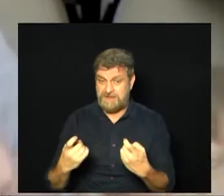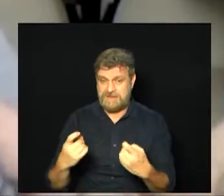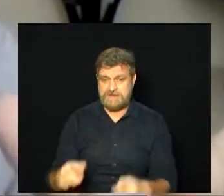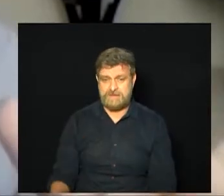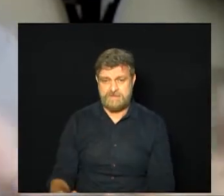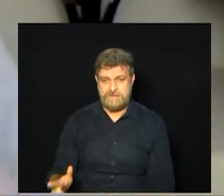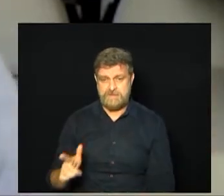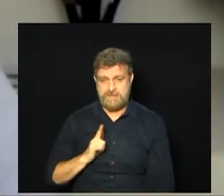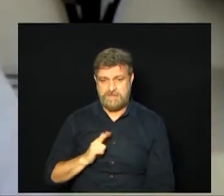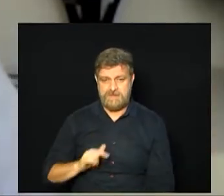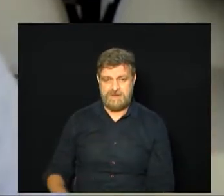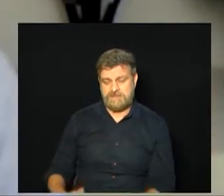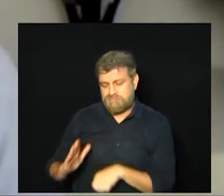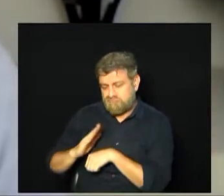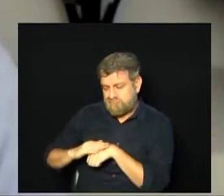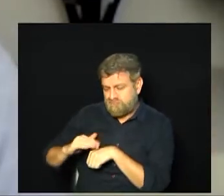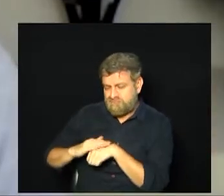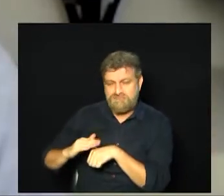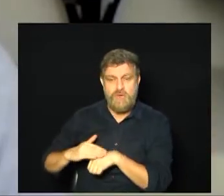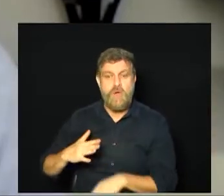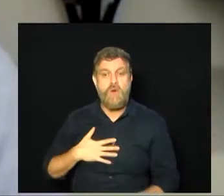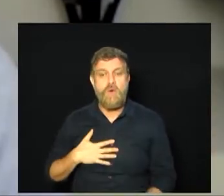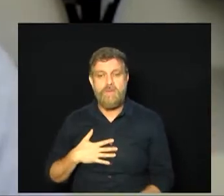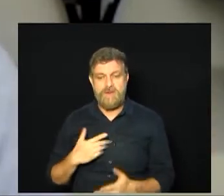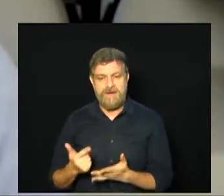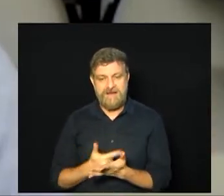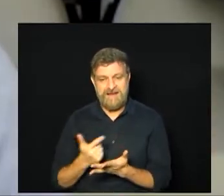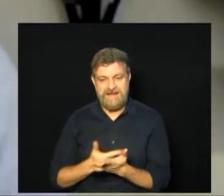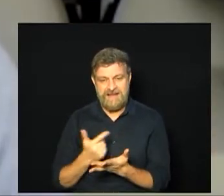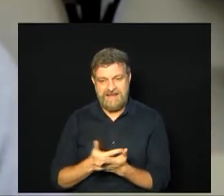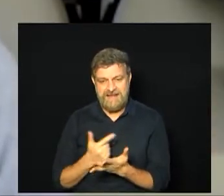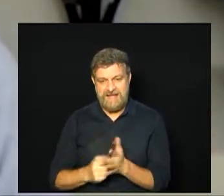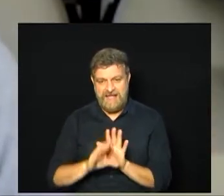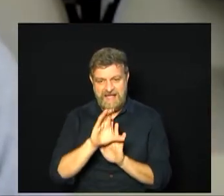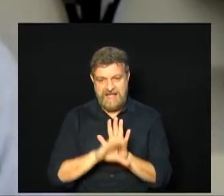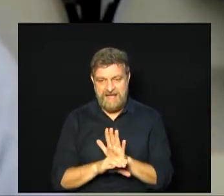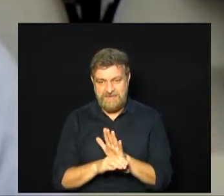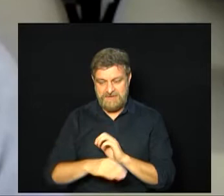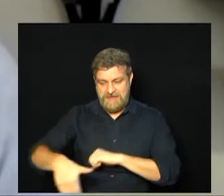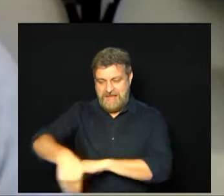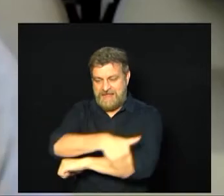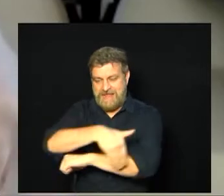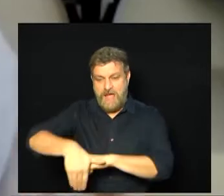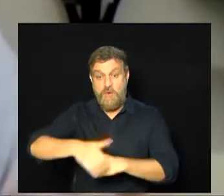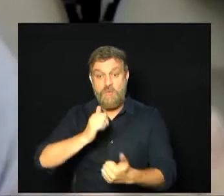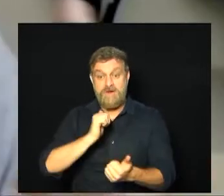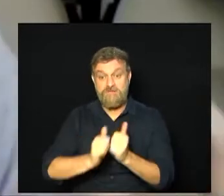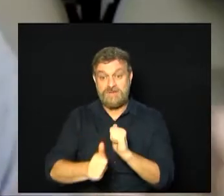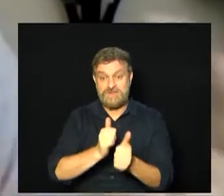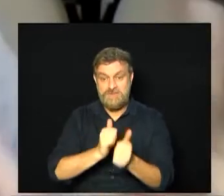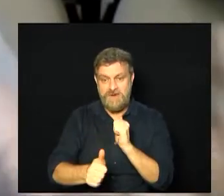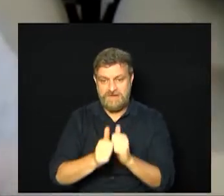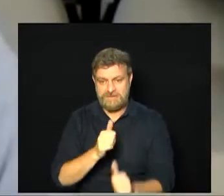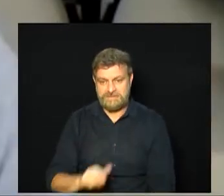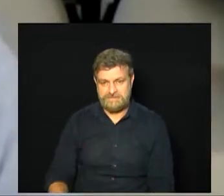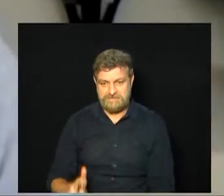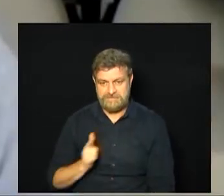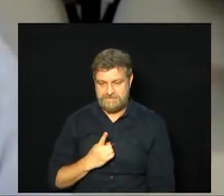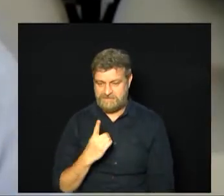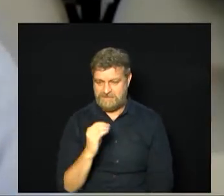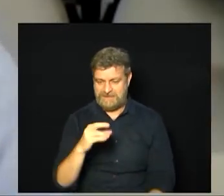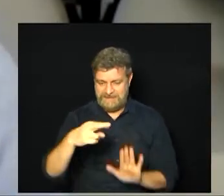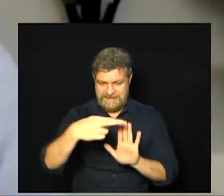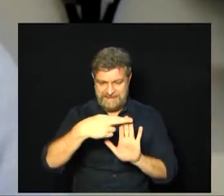um dos xodós aqui do meu livro, que é o capítulo Futebol de Rua. Eu peguei 10 regras